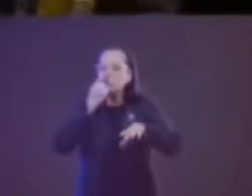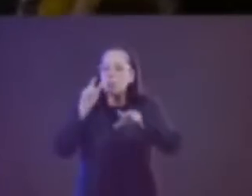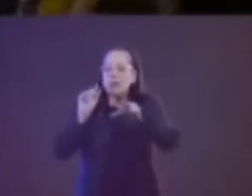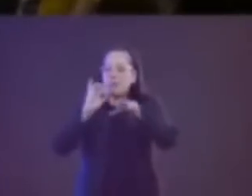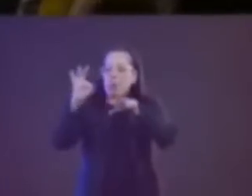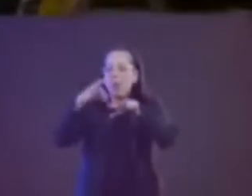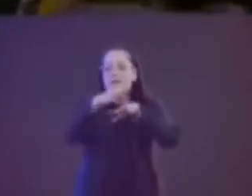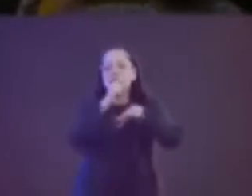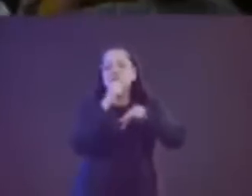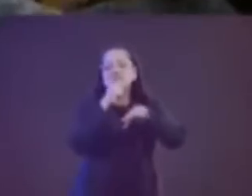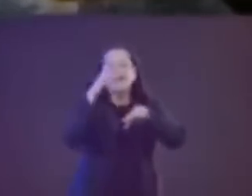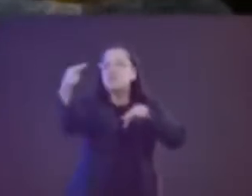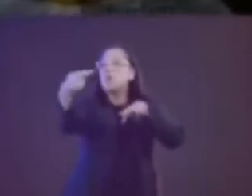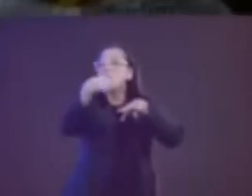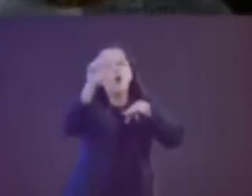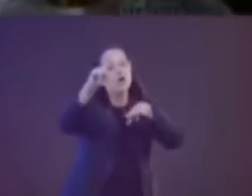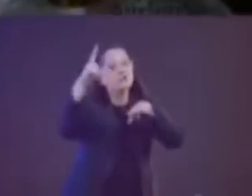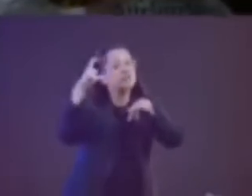lá.